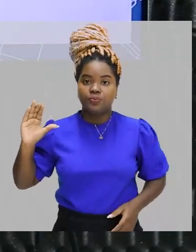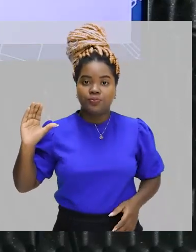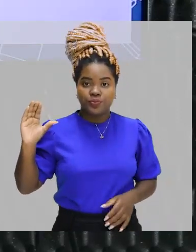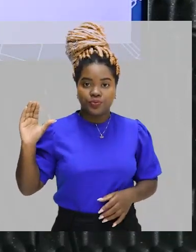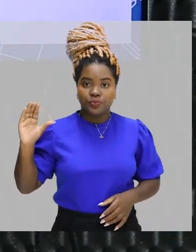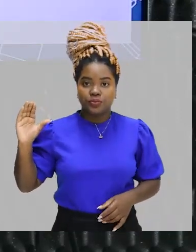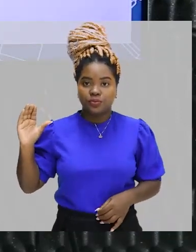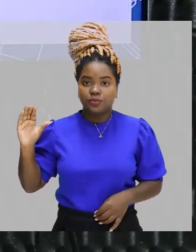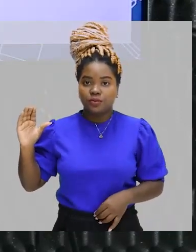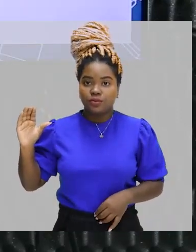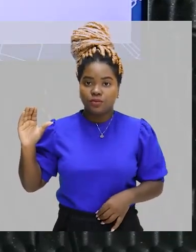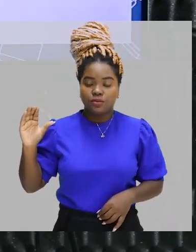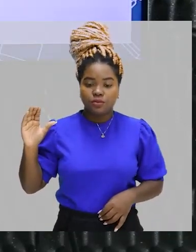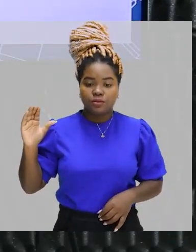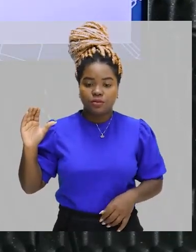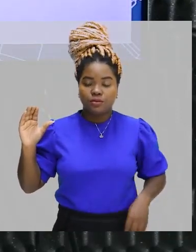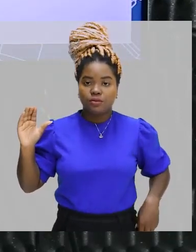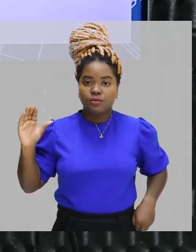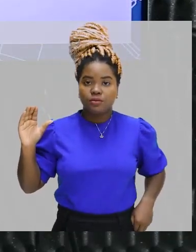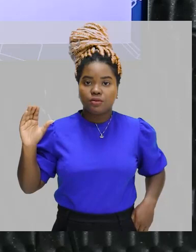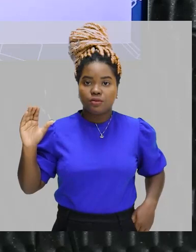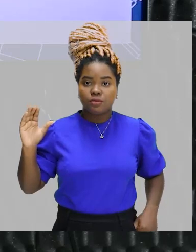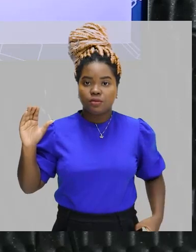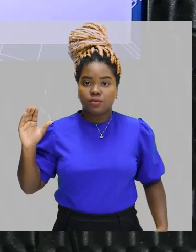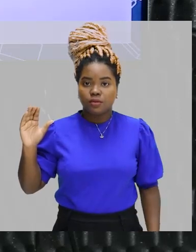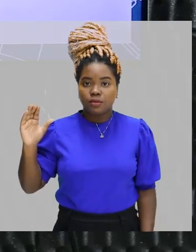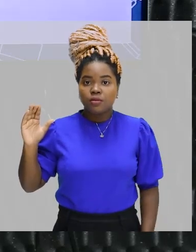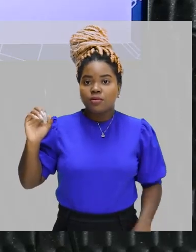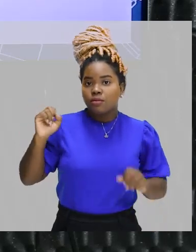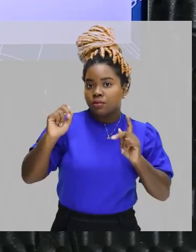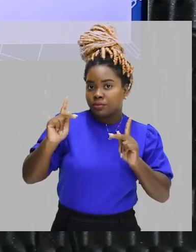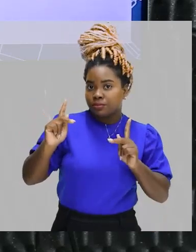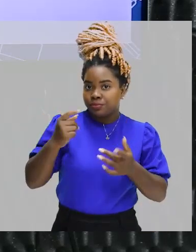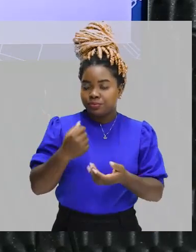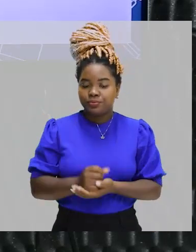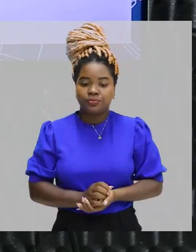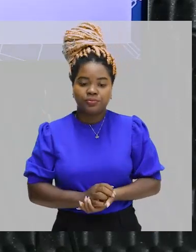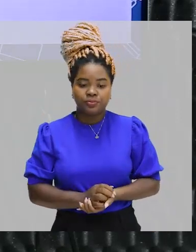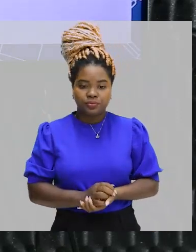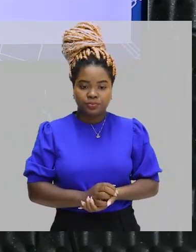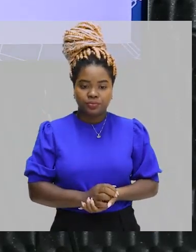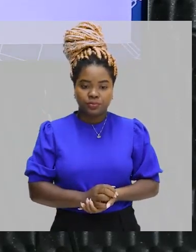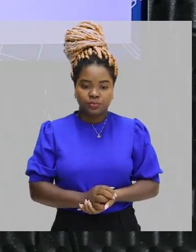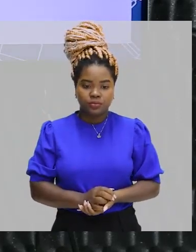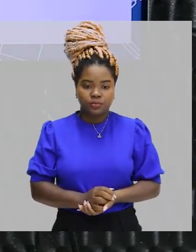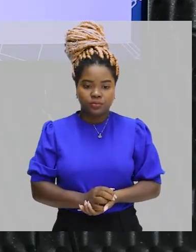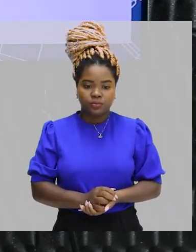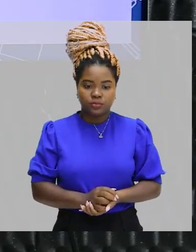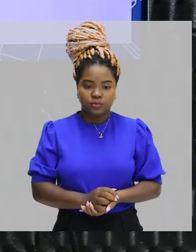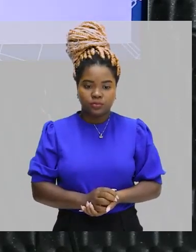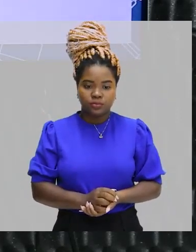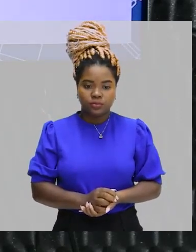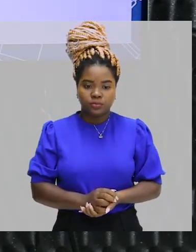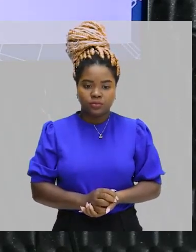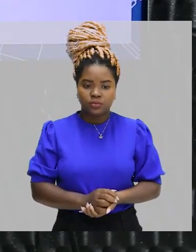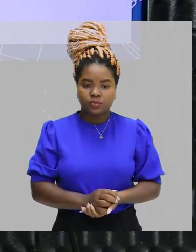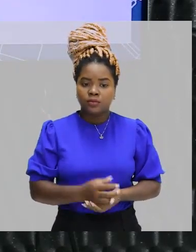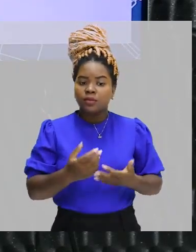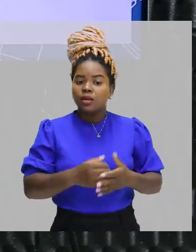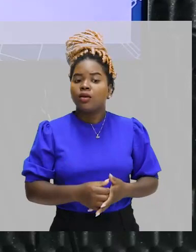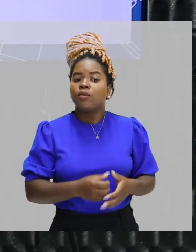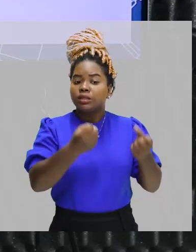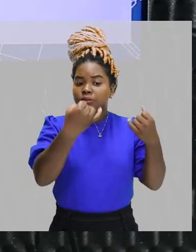são as verdadeiras, tá ok? Certinho? Então, a questão ainda fala aqui dos